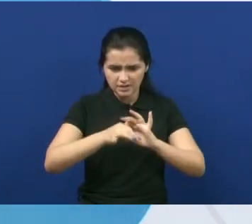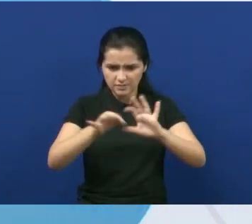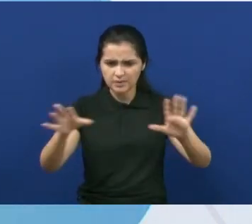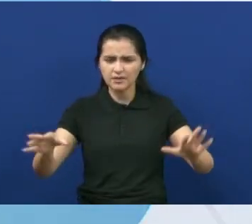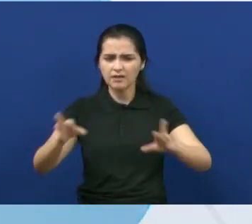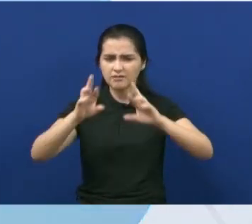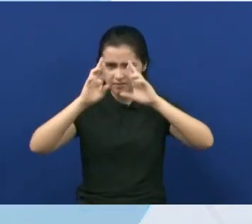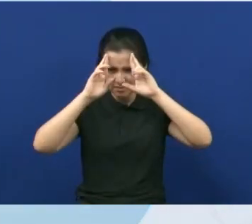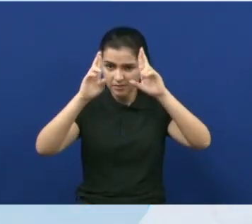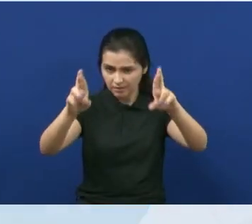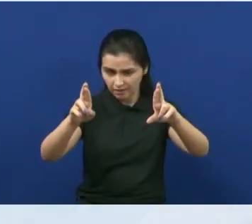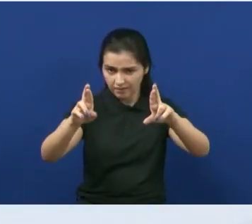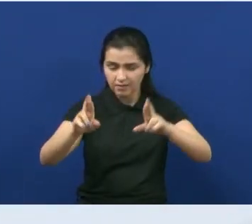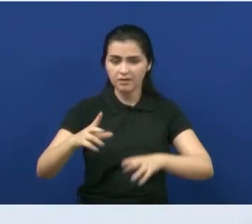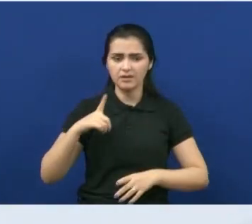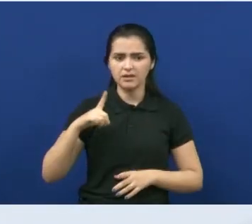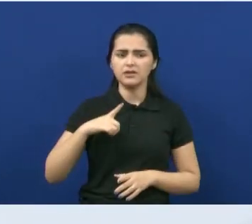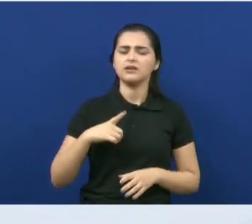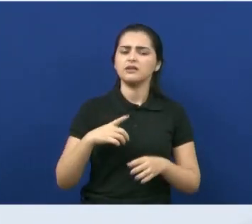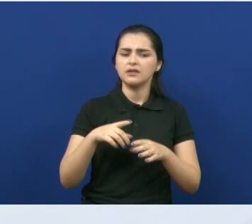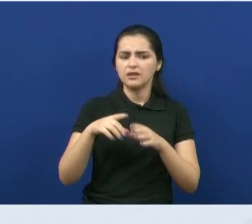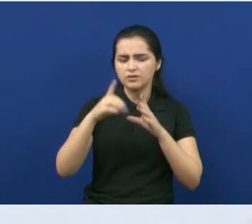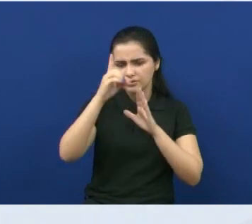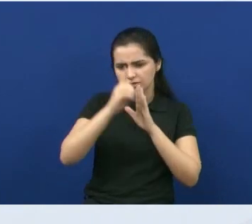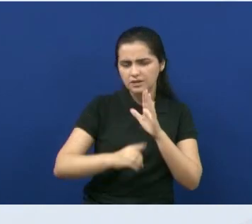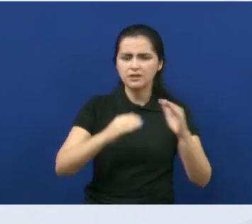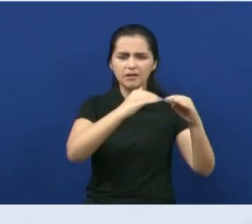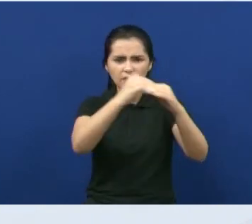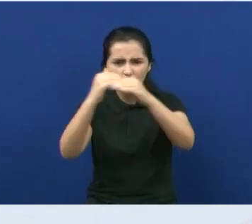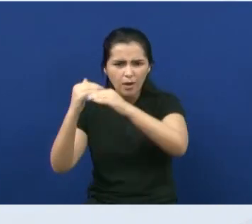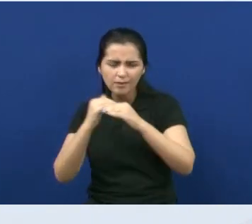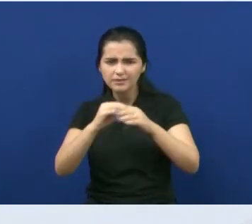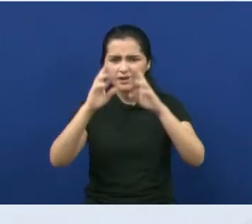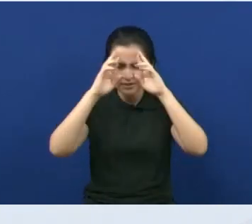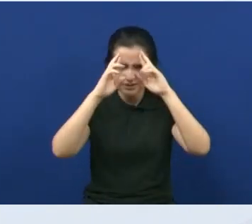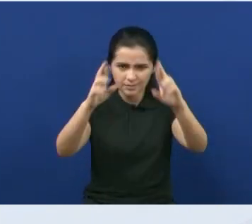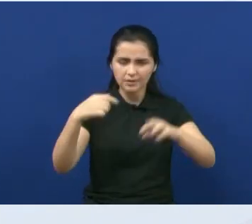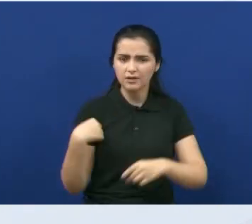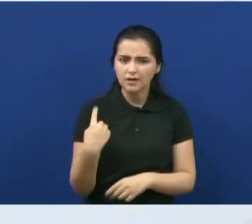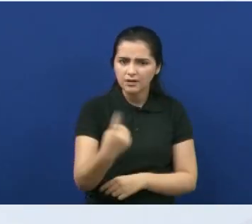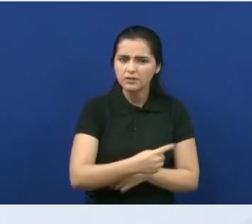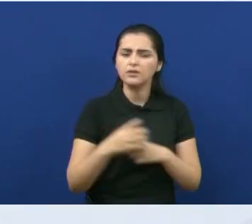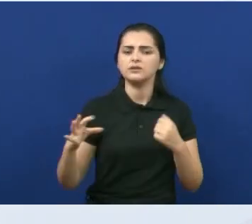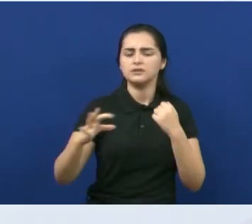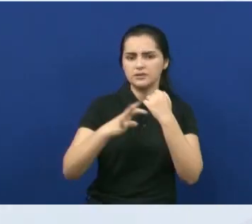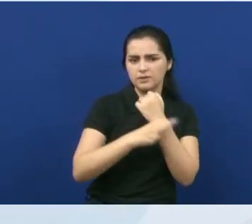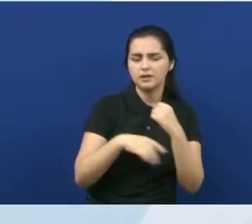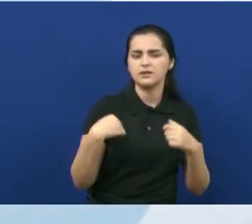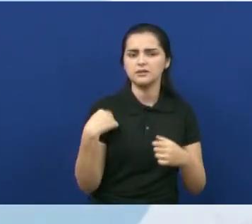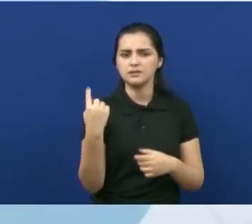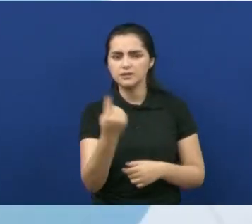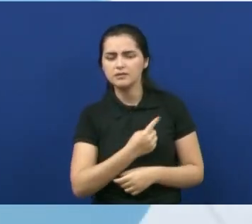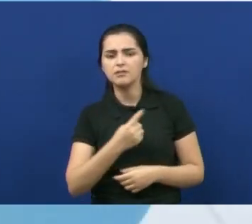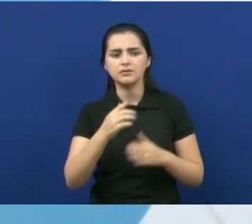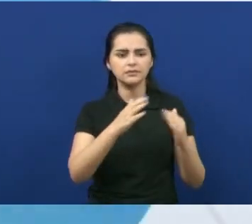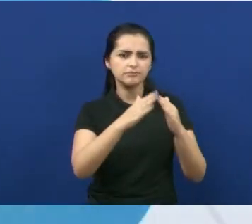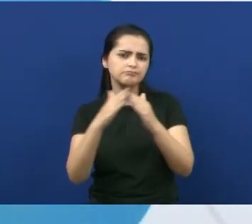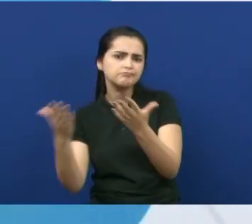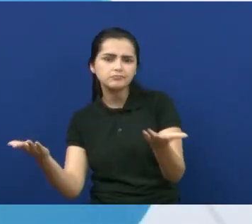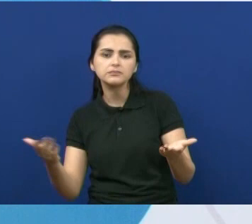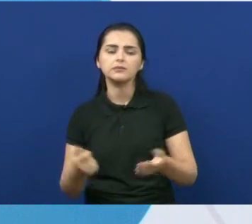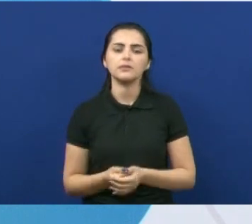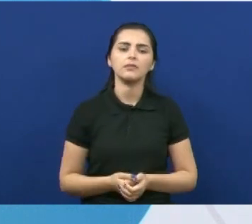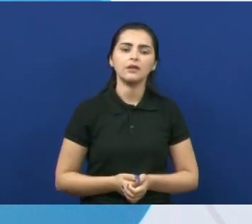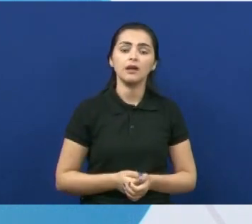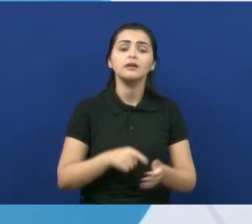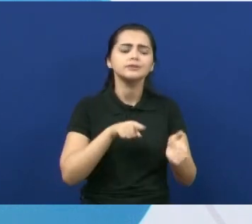respeitado? Será que estamos tendo o direito à igualdade respeitado? A nossa segurança, a nossa propriedade? Então, essas